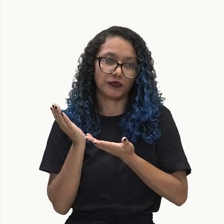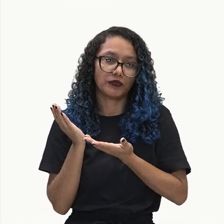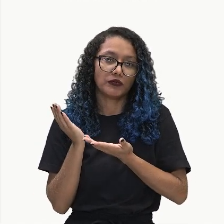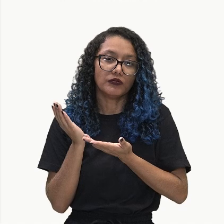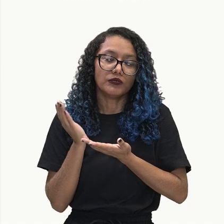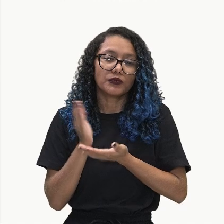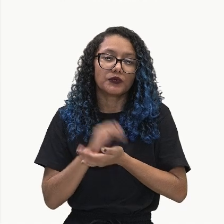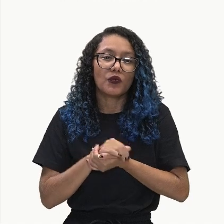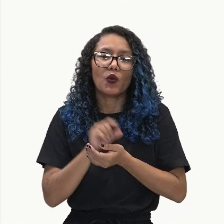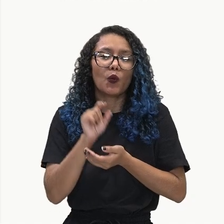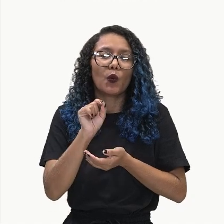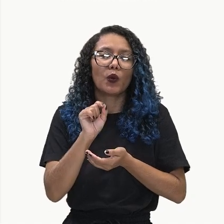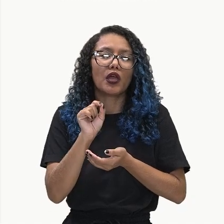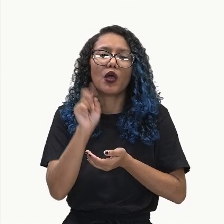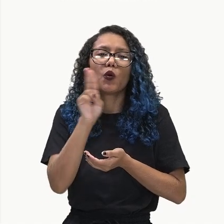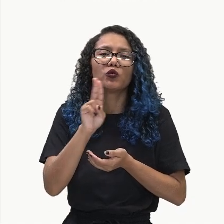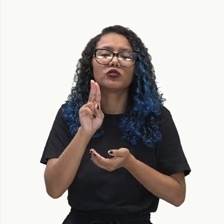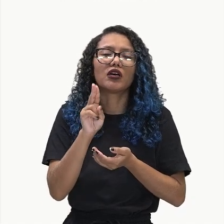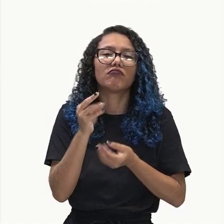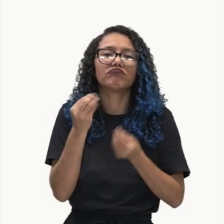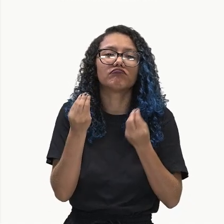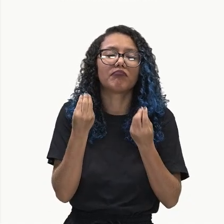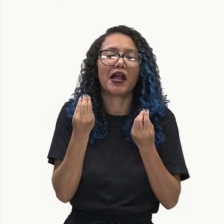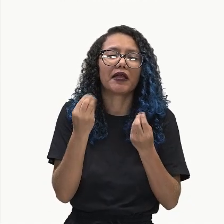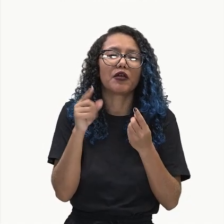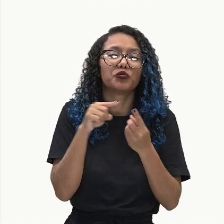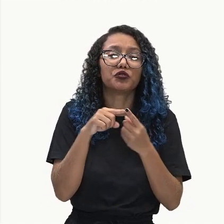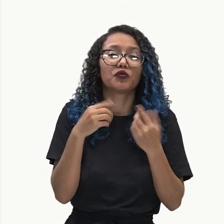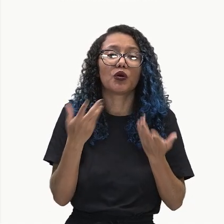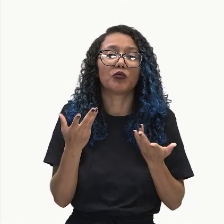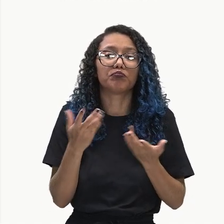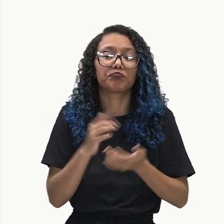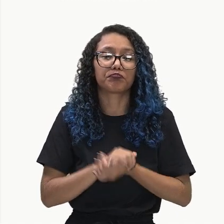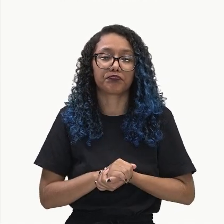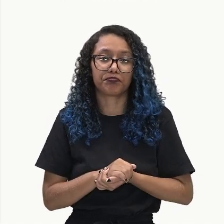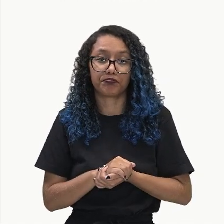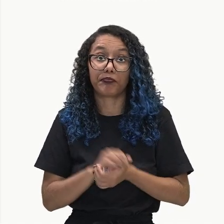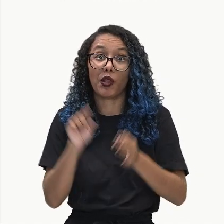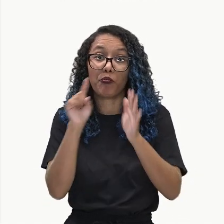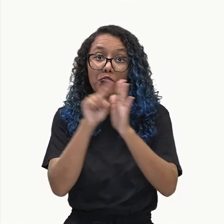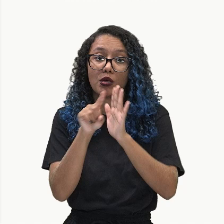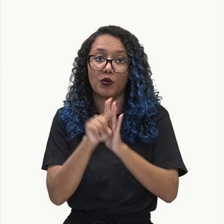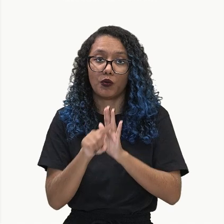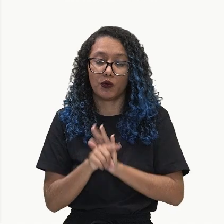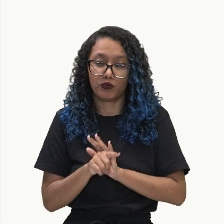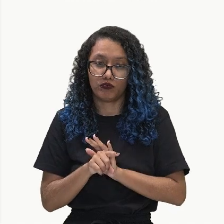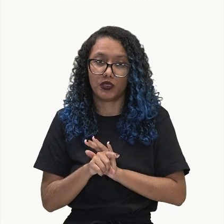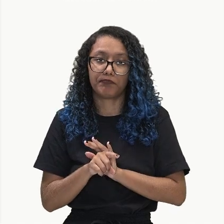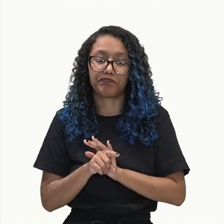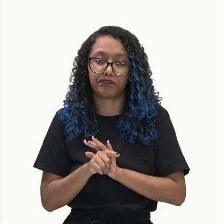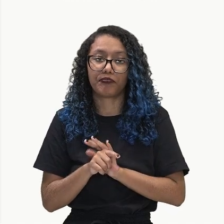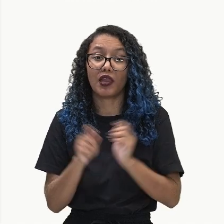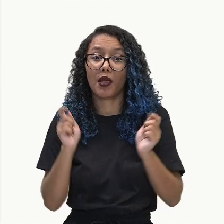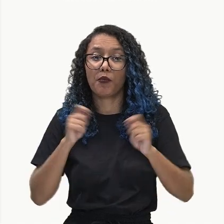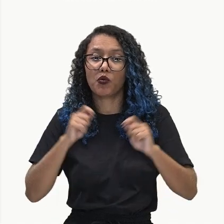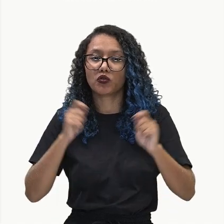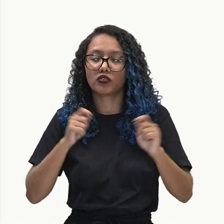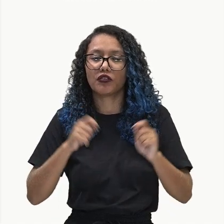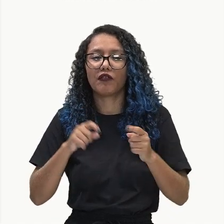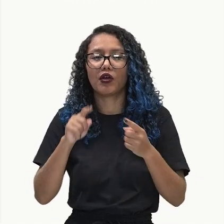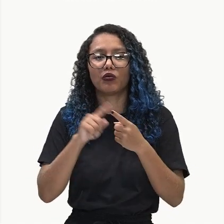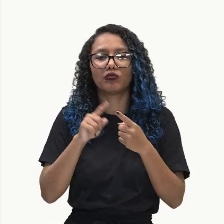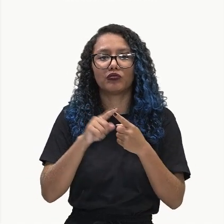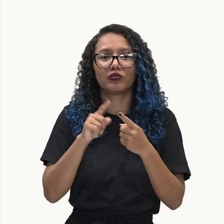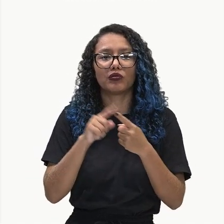perguntas. Perguntas. Essas perguntas, elas podem ser diretas. Professor, o que